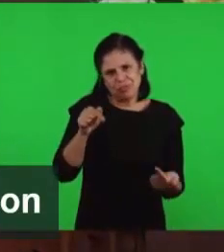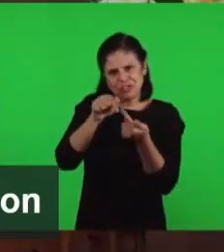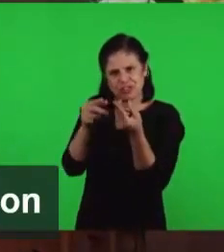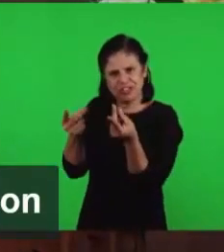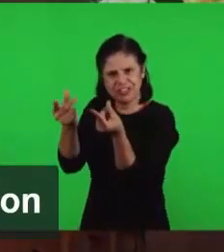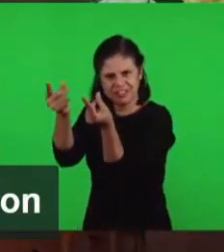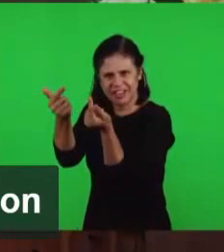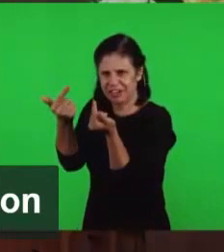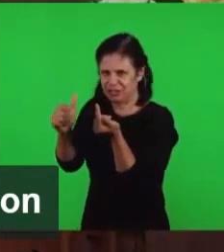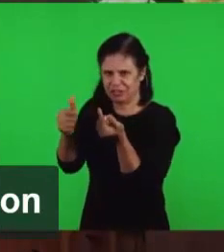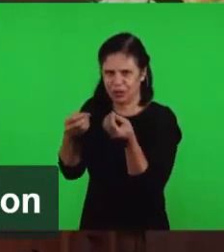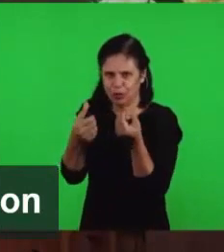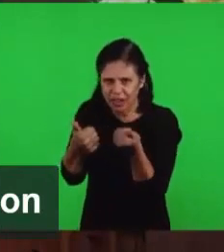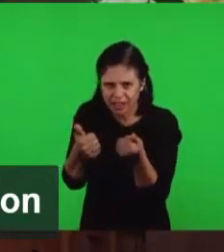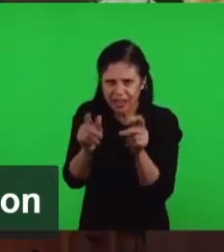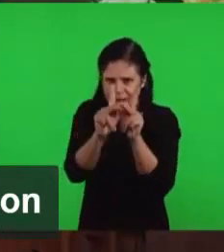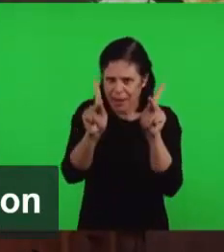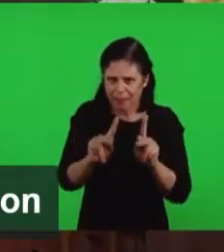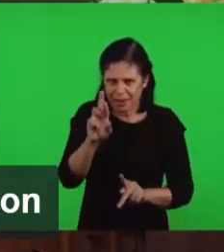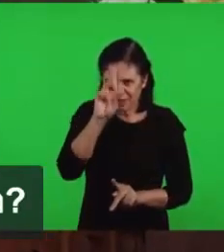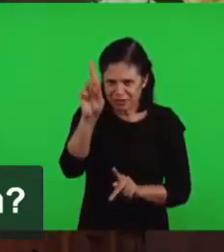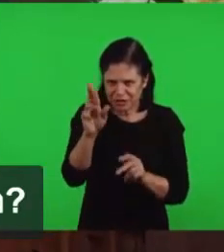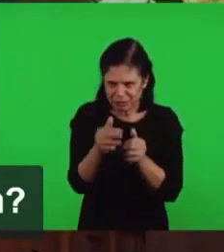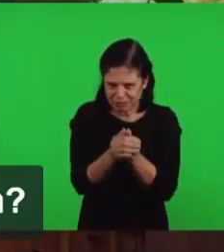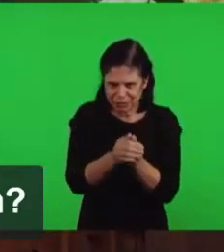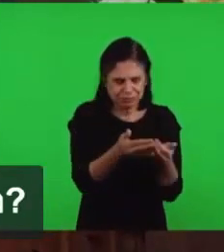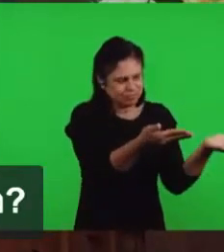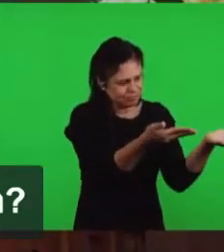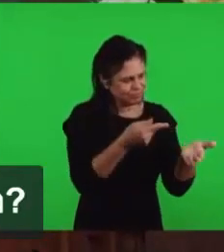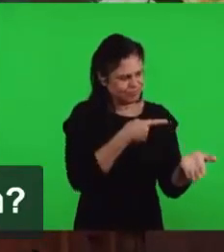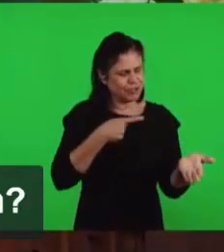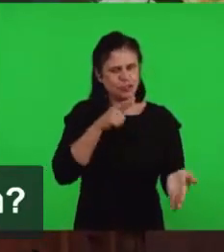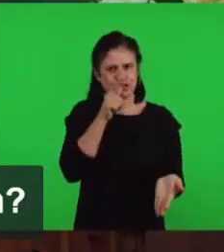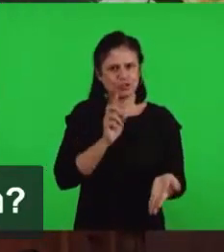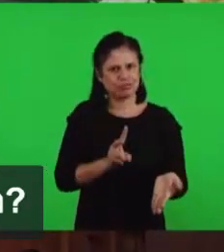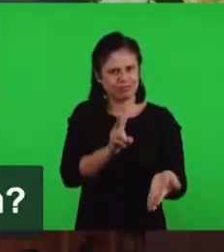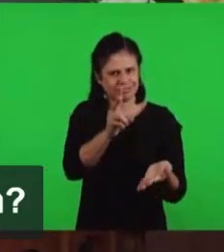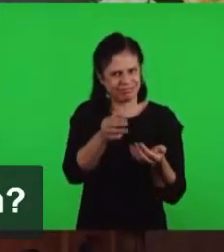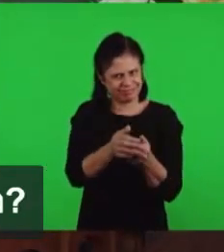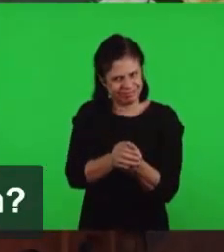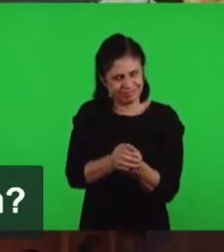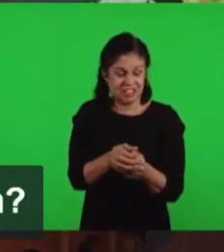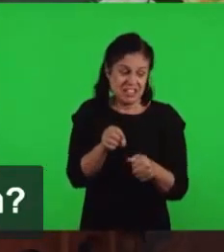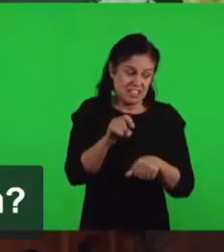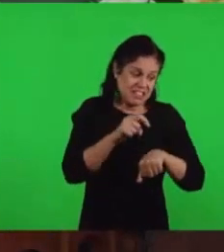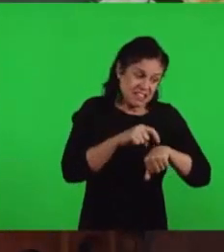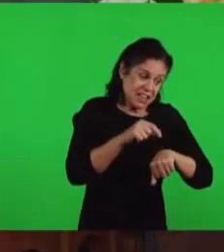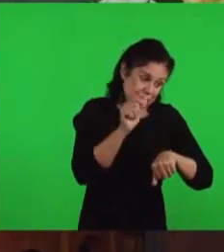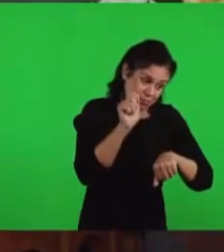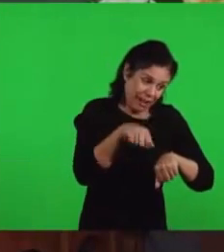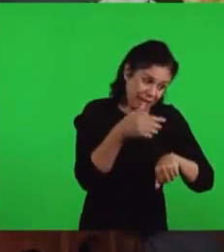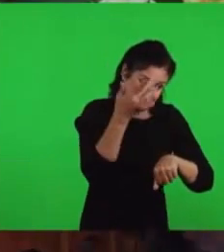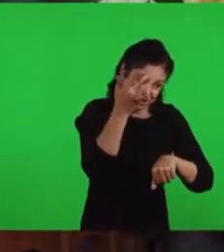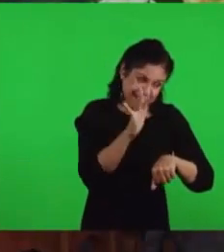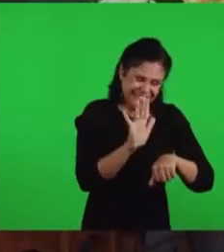a paz do Senhor então por enquanto Pastor Gilson vai continuar se der tempo né gente